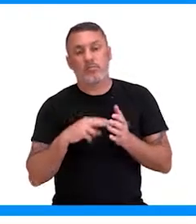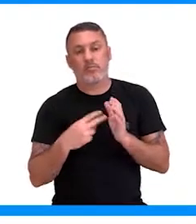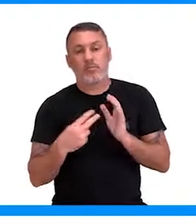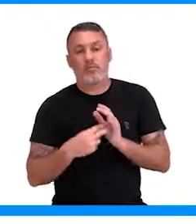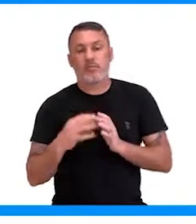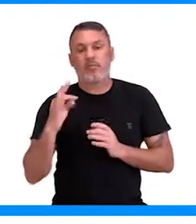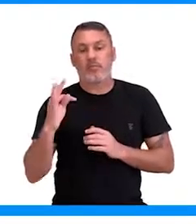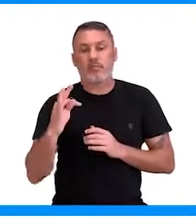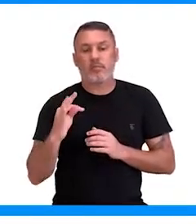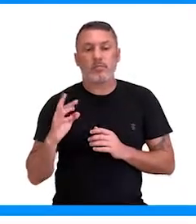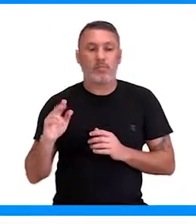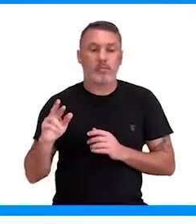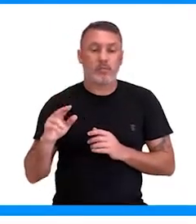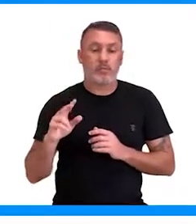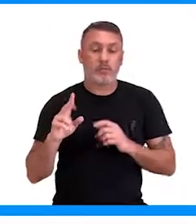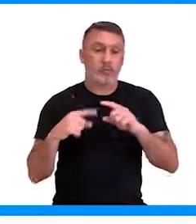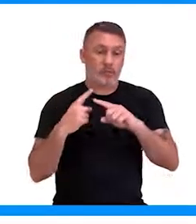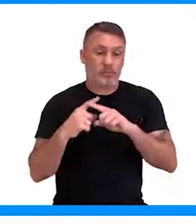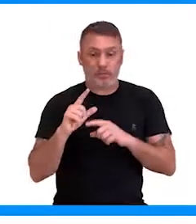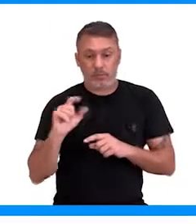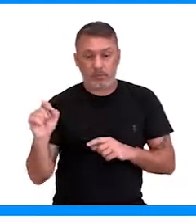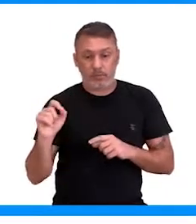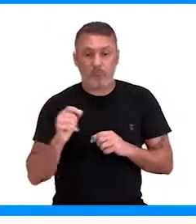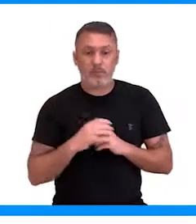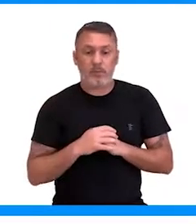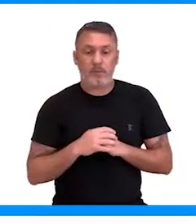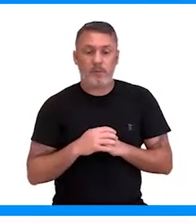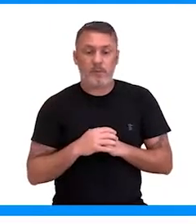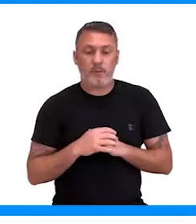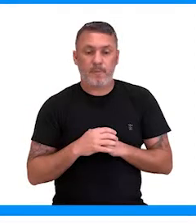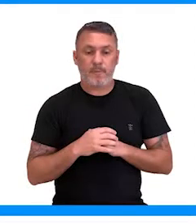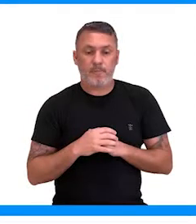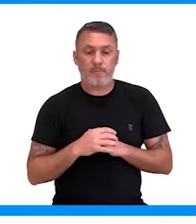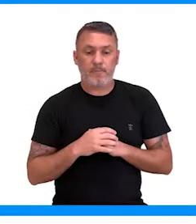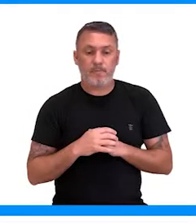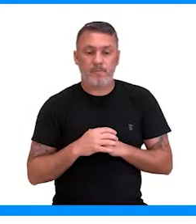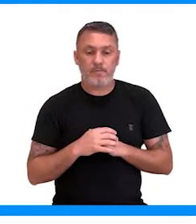Ou seja, o t vai ser mais 100.